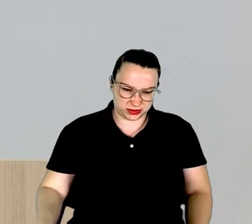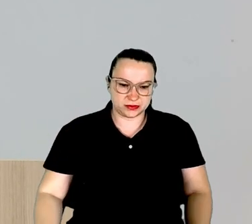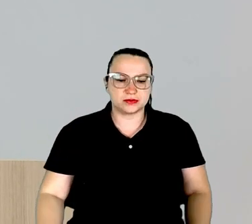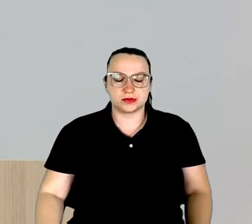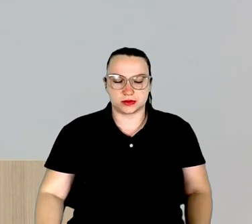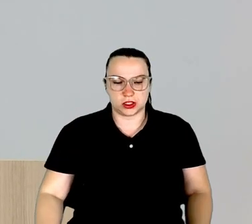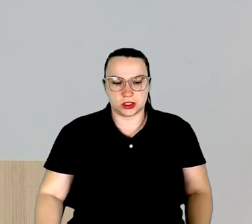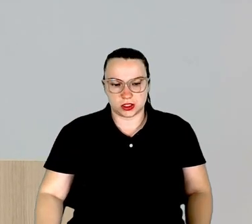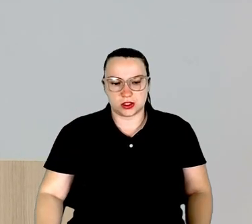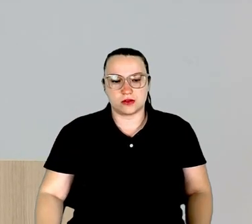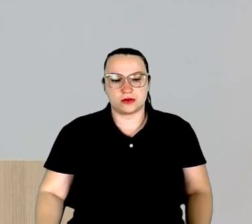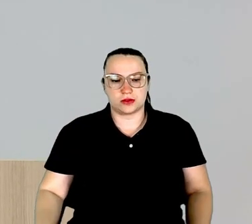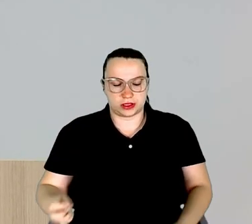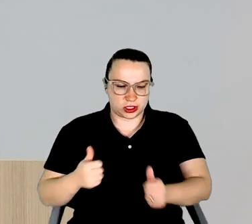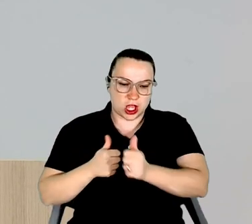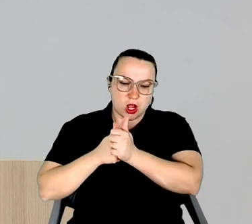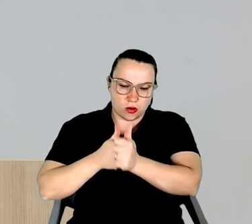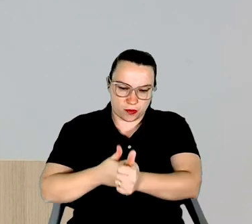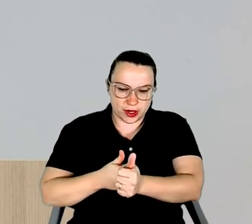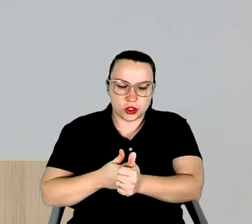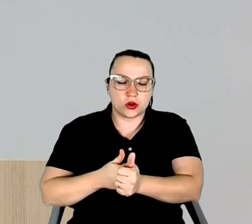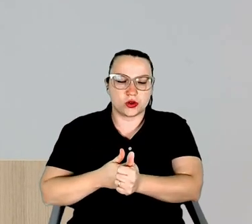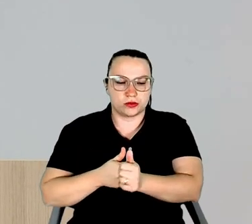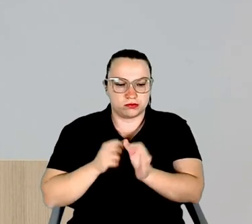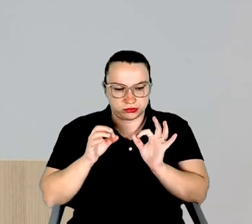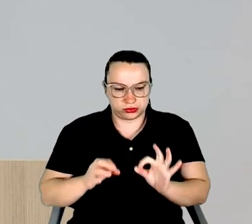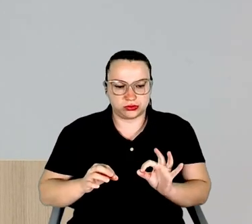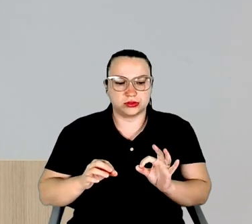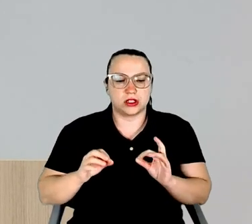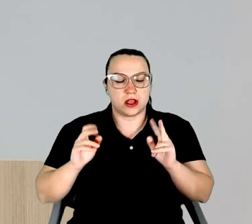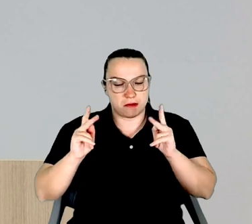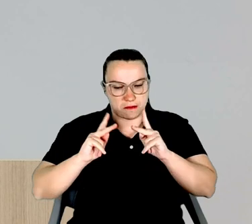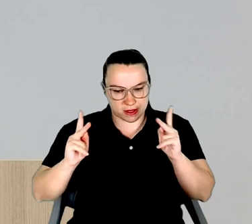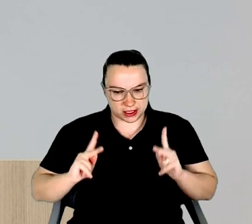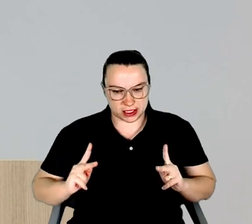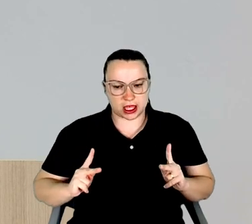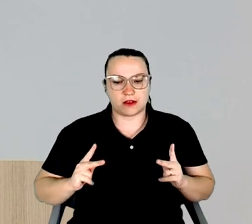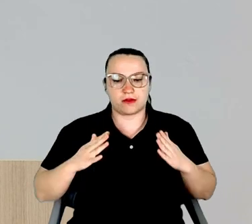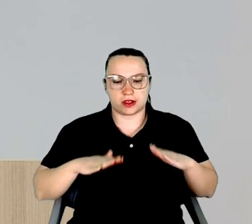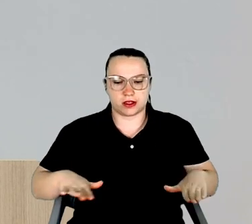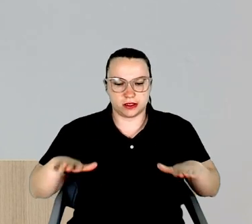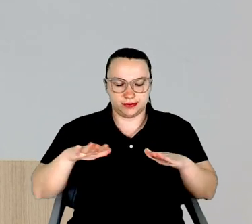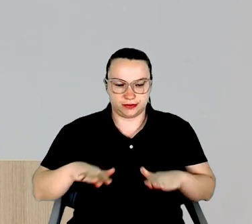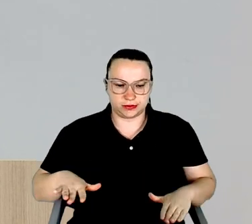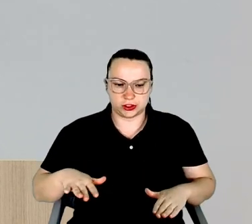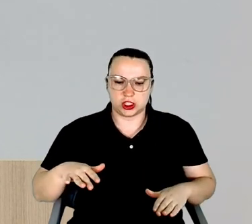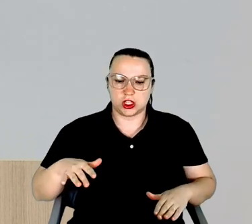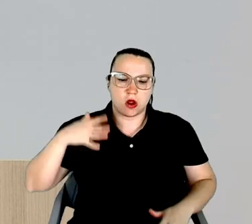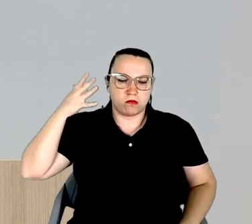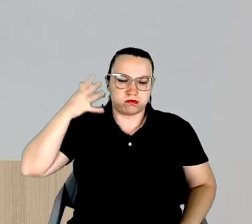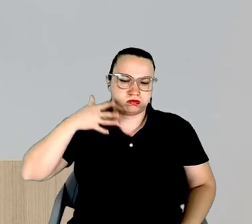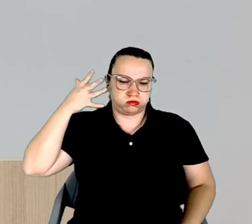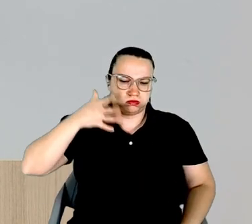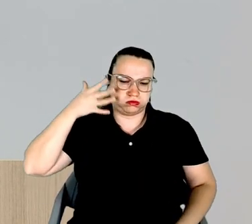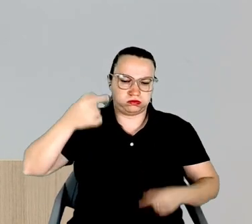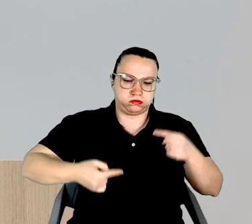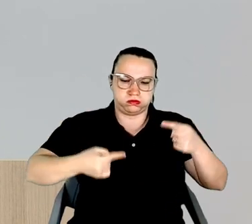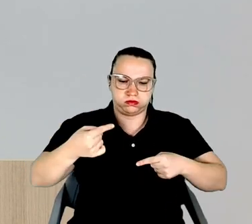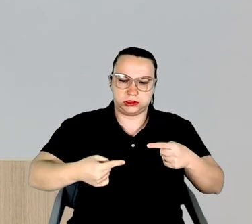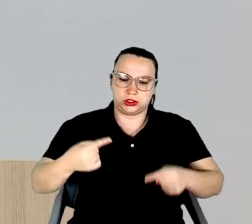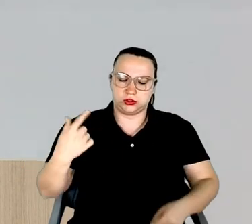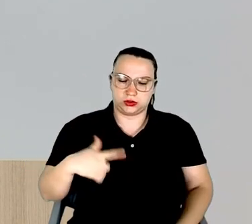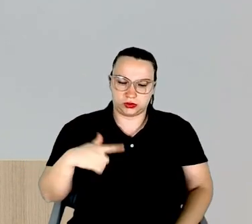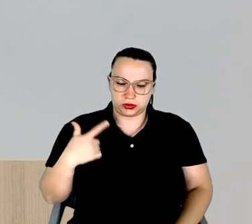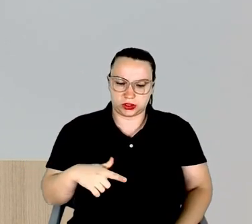acompanhar, foi realmente uma manifestação pacífica, sem discursos políticos, apenas